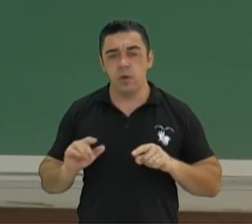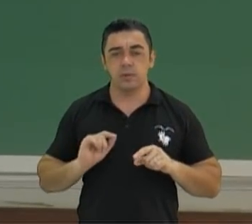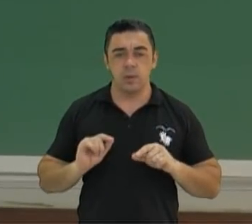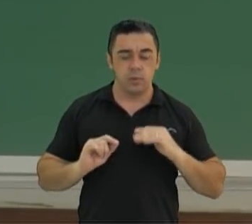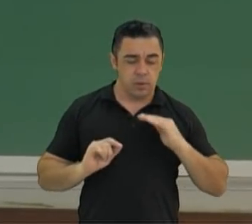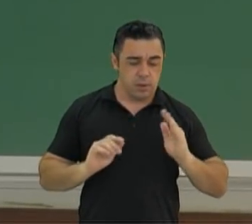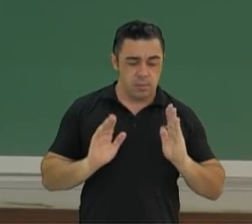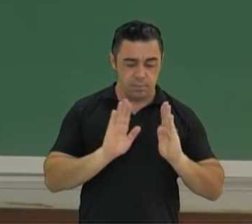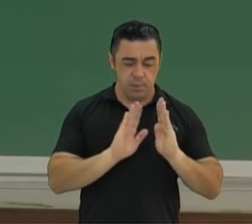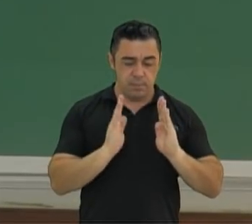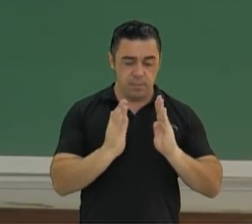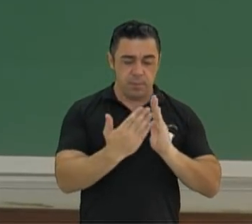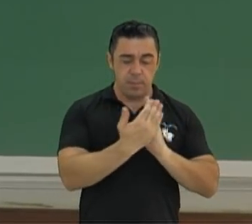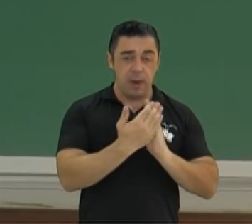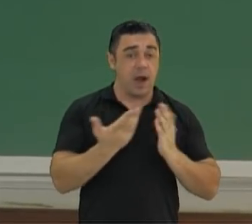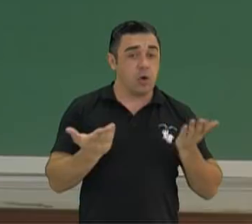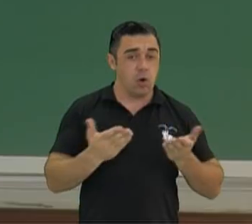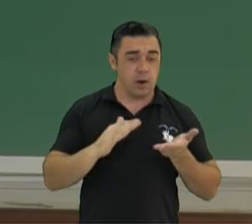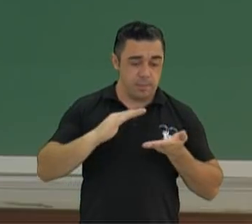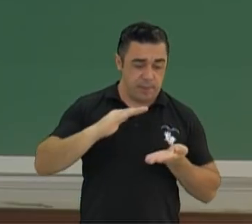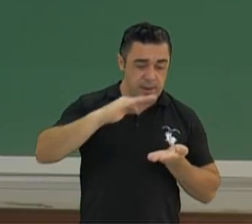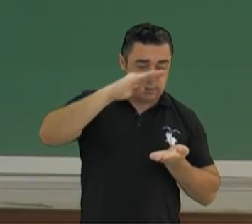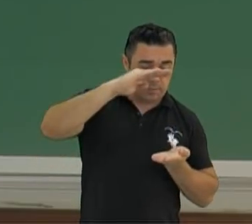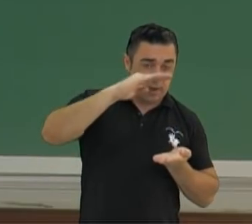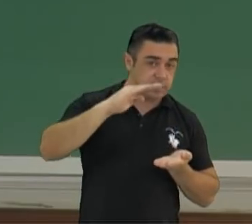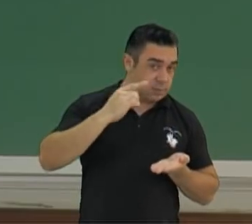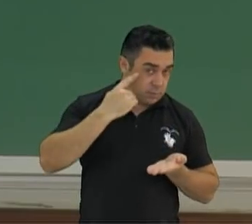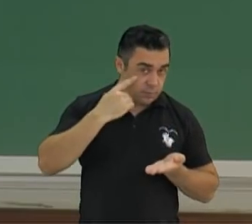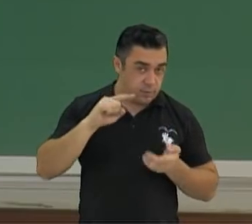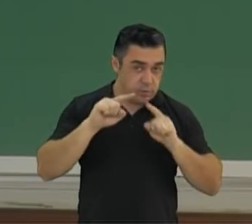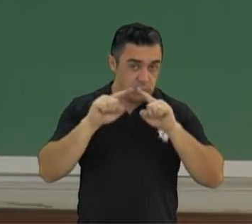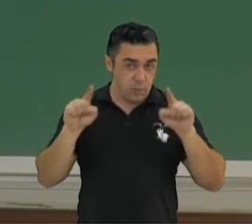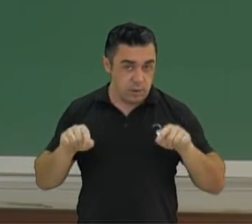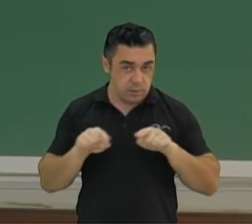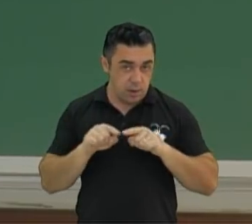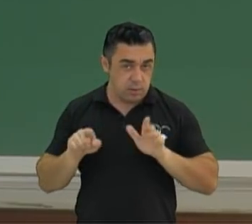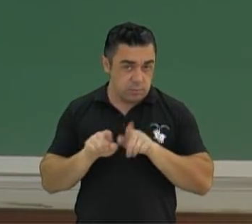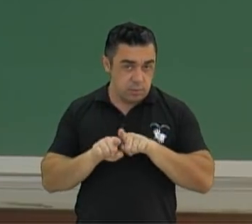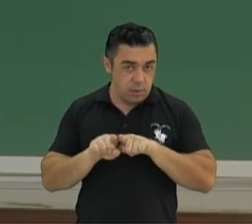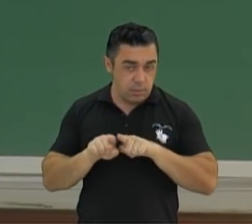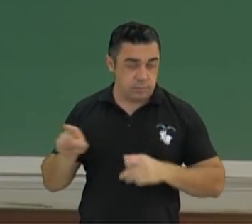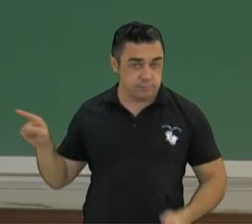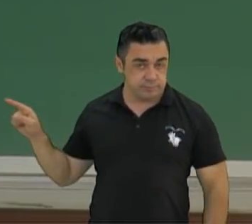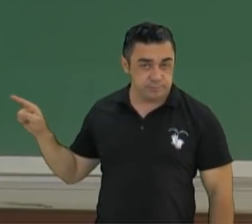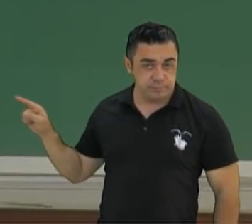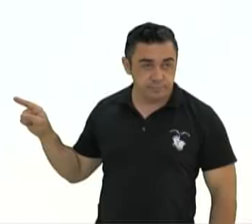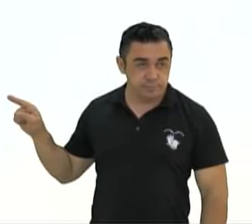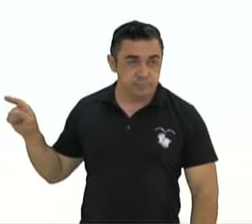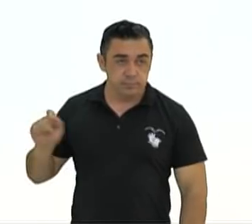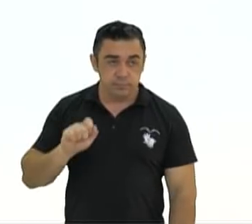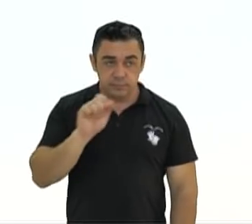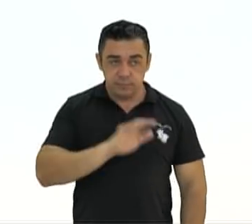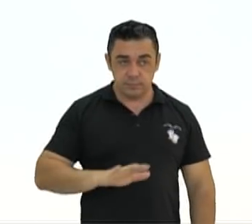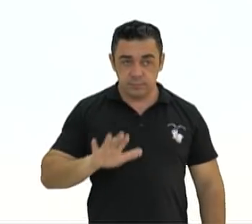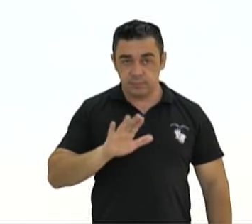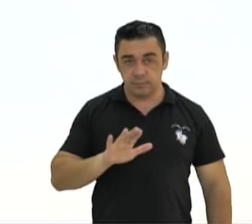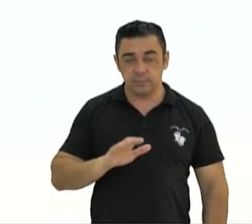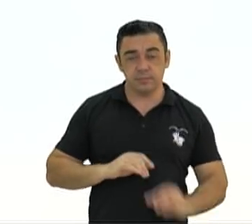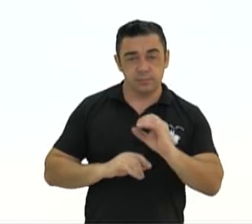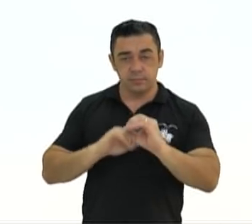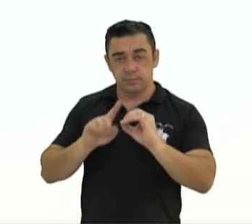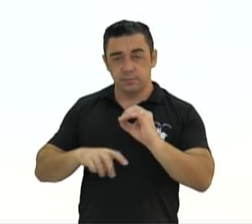as duas bases, que são os quadrados. Vamos calcular então o quadrado também, ó. A área do quadrado é pela